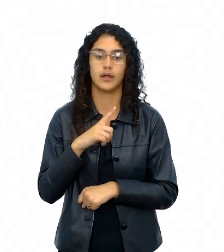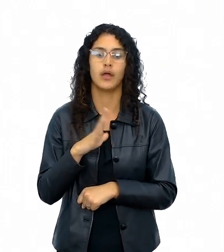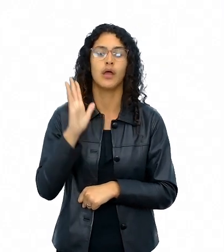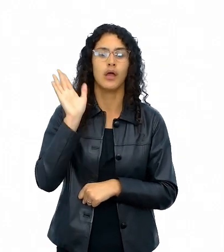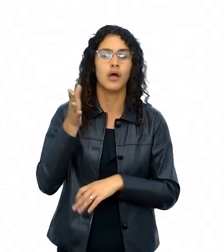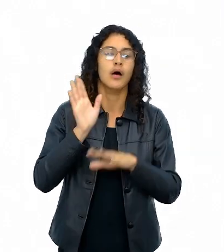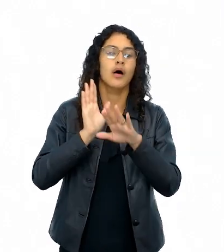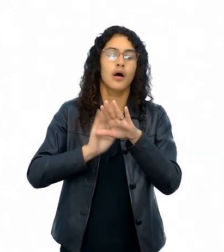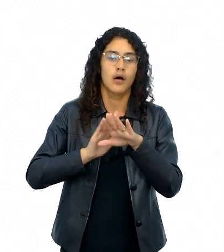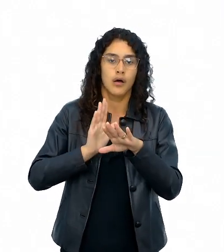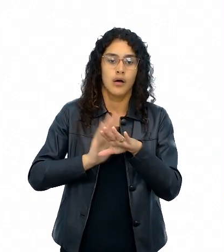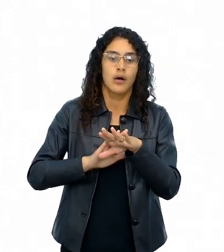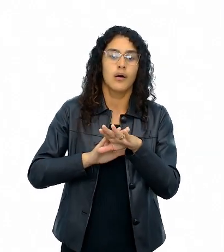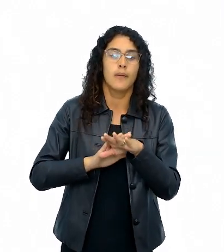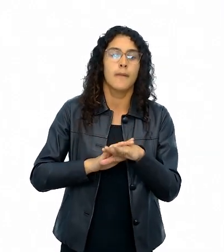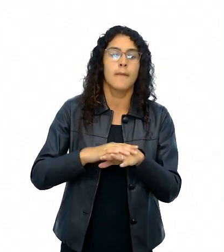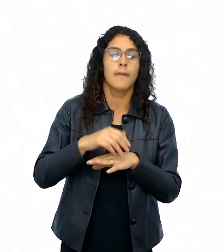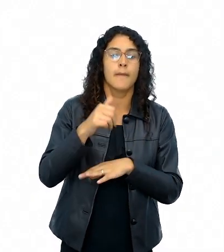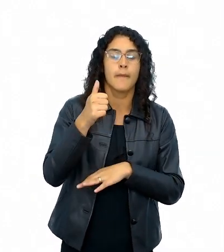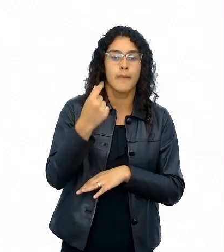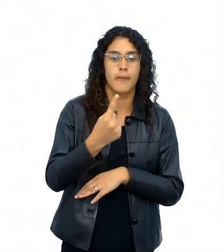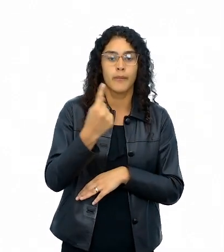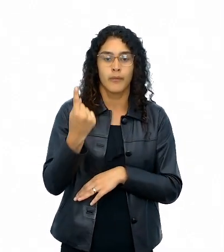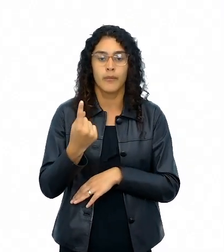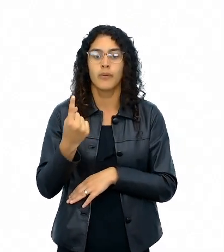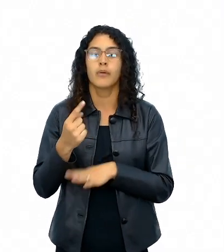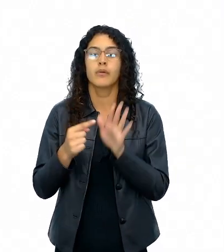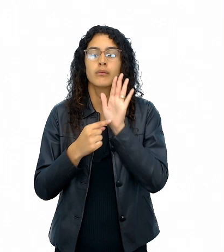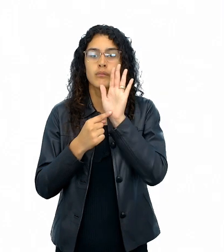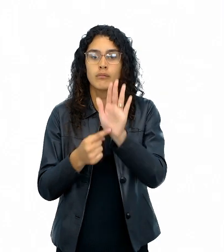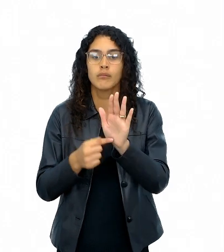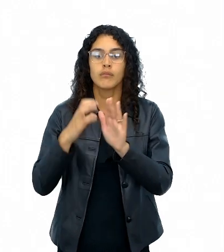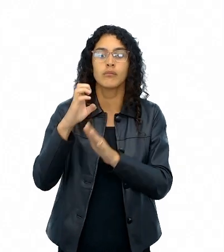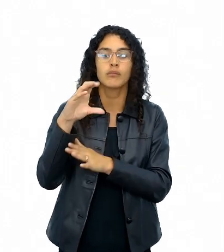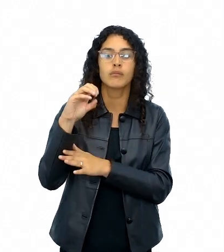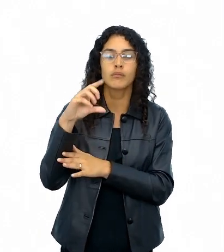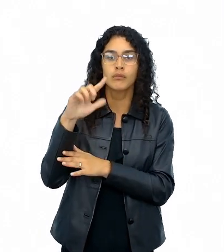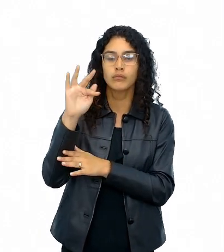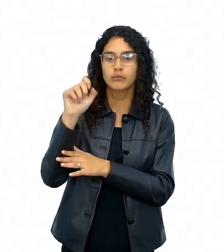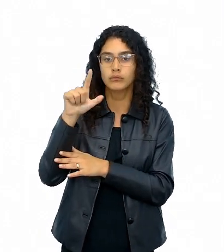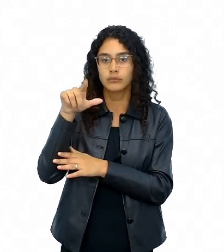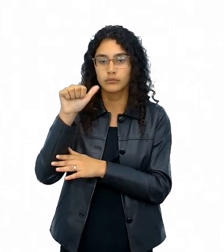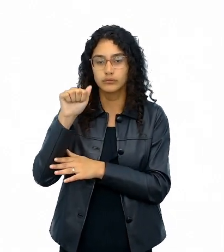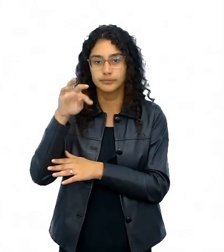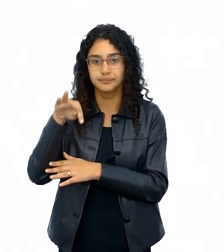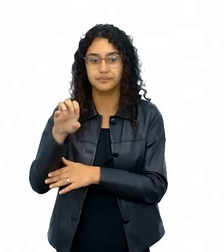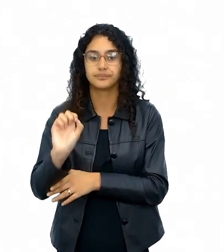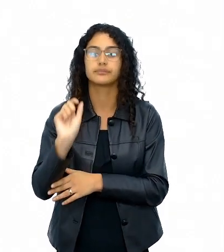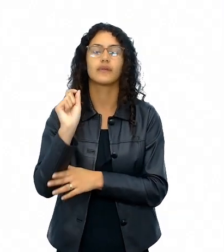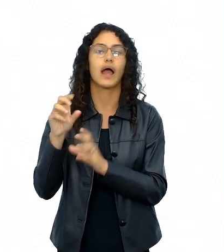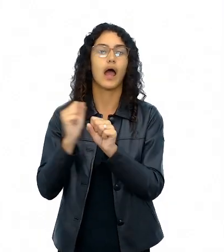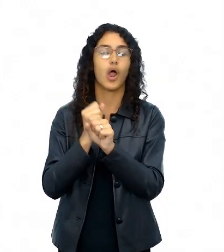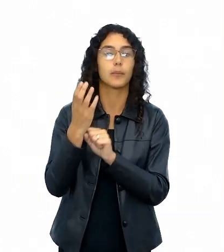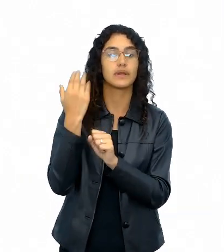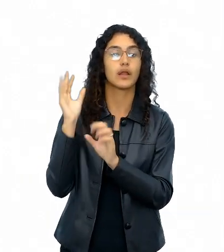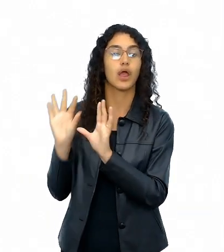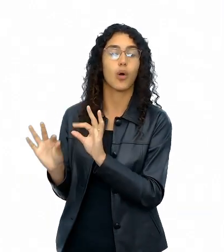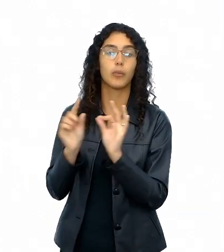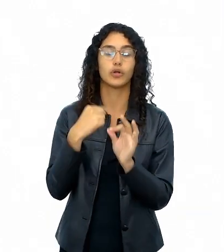já rolando a 11ª Mostra Ecofalante. Ano passado, para quem acompanhava as nossas formações,